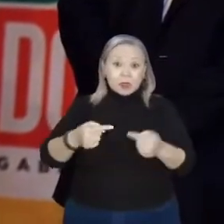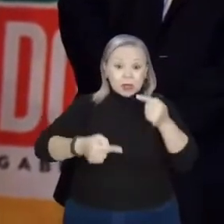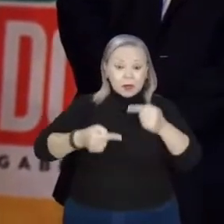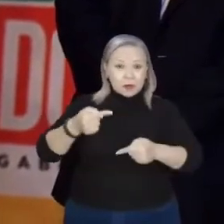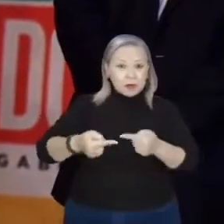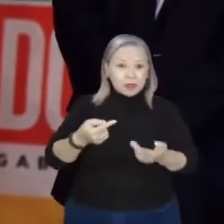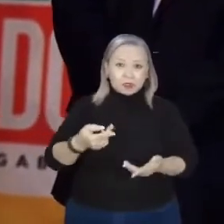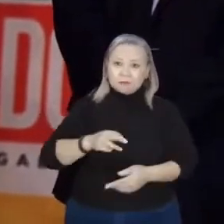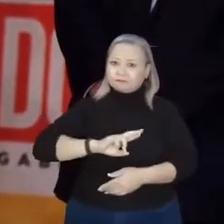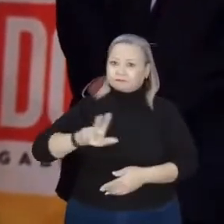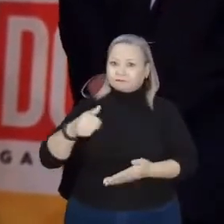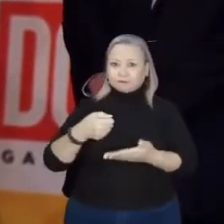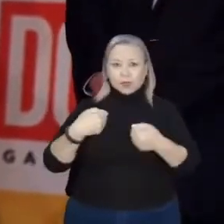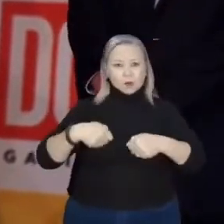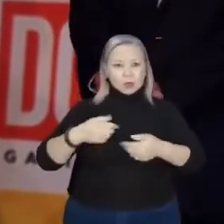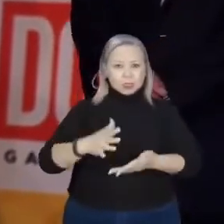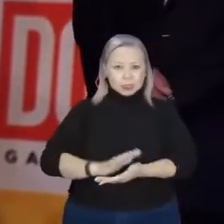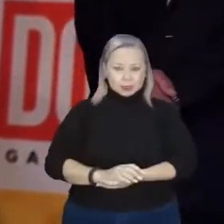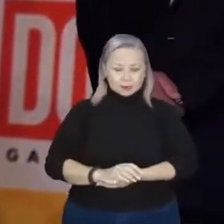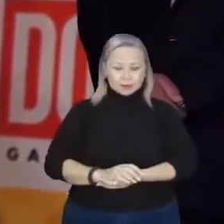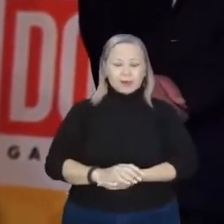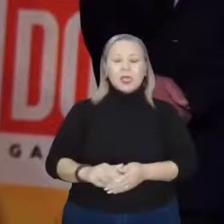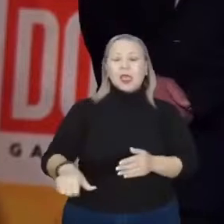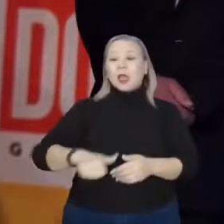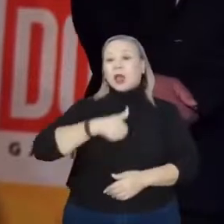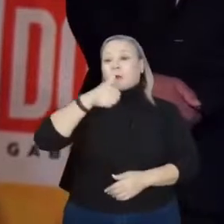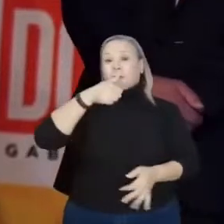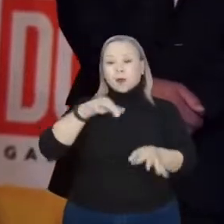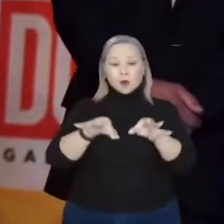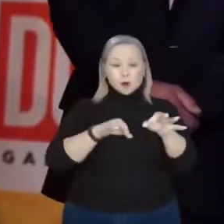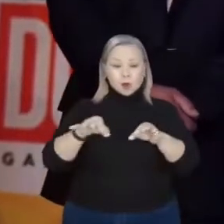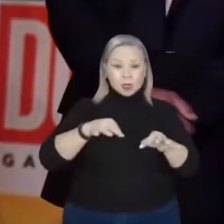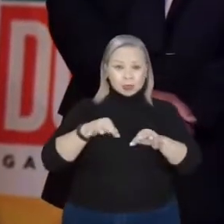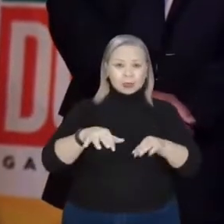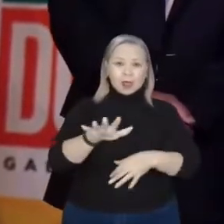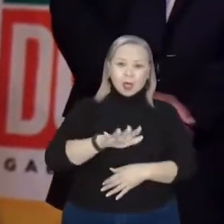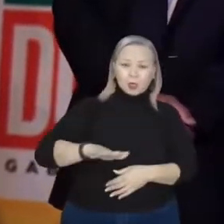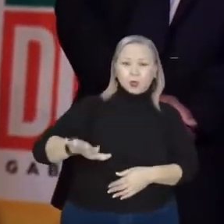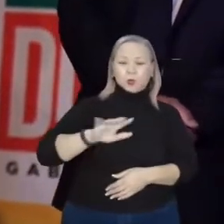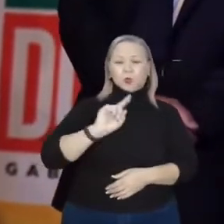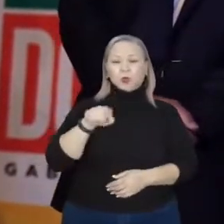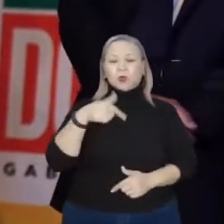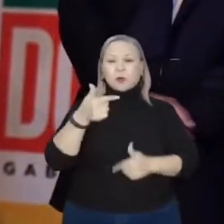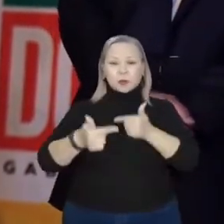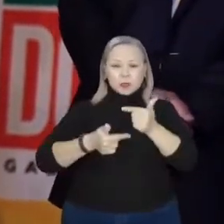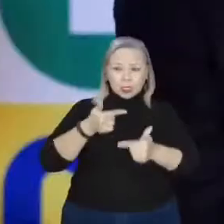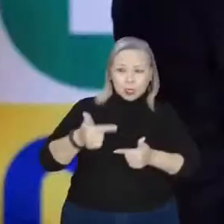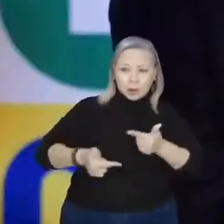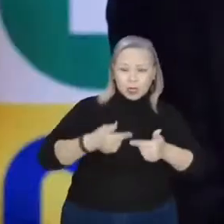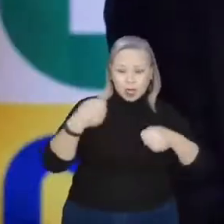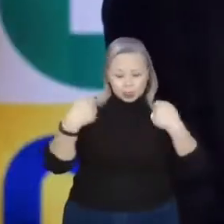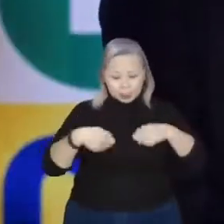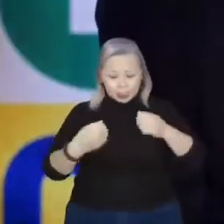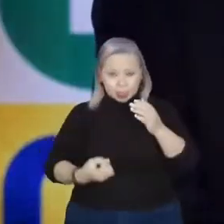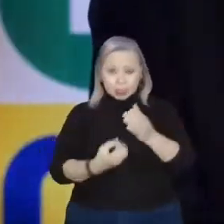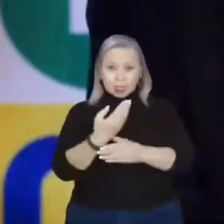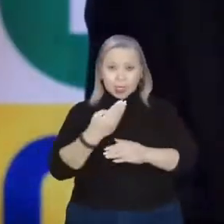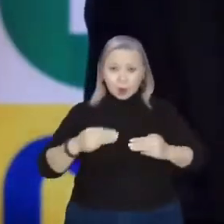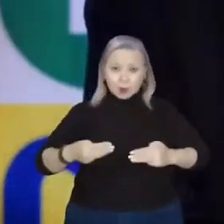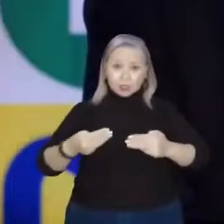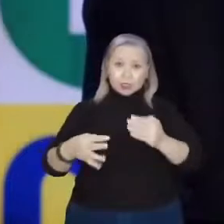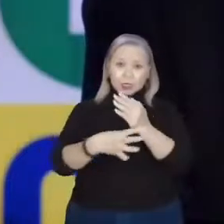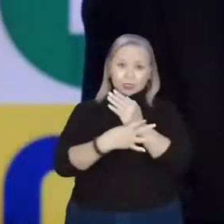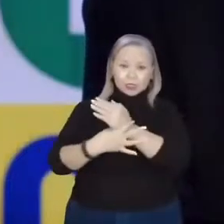desnecessária. Nós vamos primeiro arrumar a casa e depois nós vamos começar a trabalhar a necessidade de criar o Ministério da Segurança